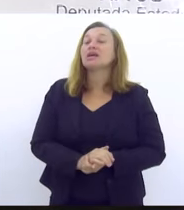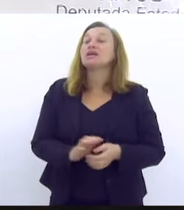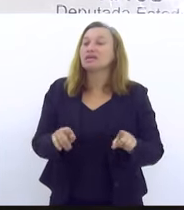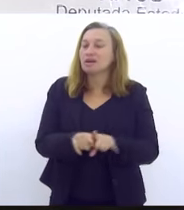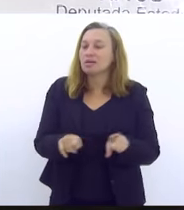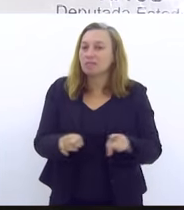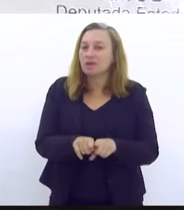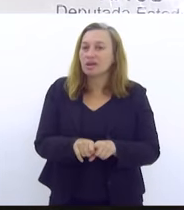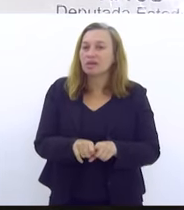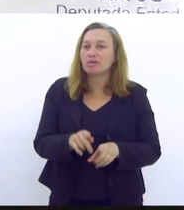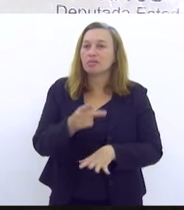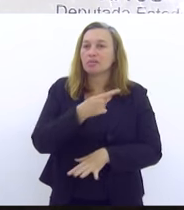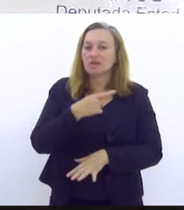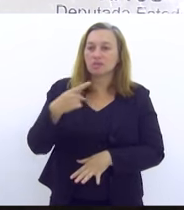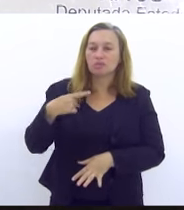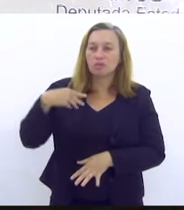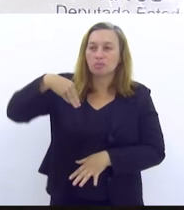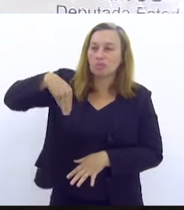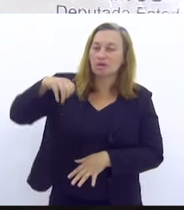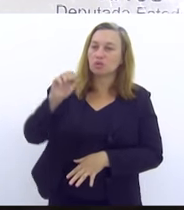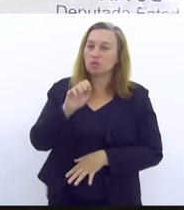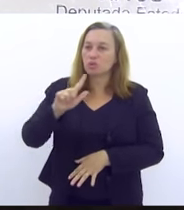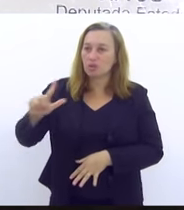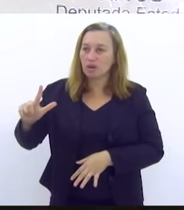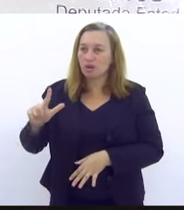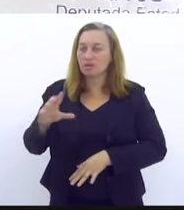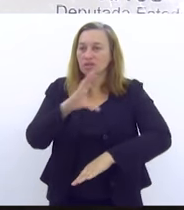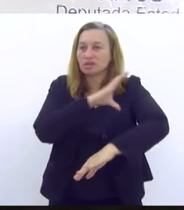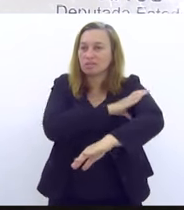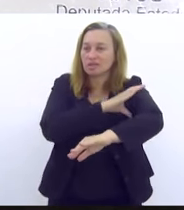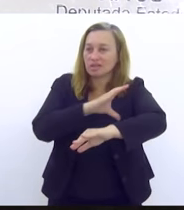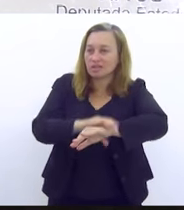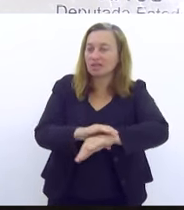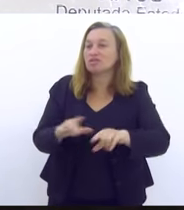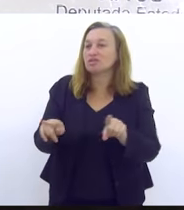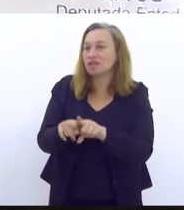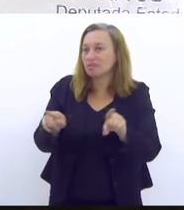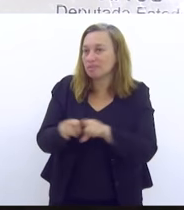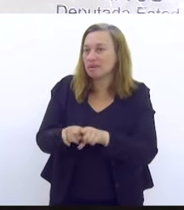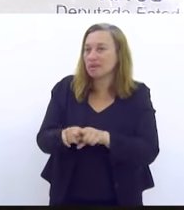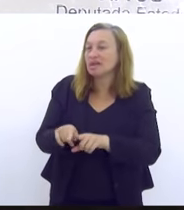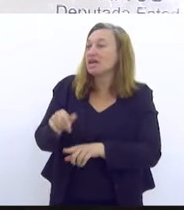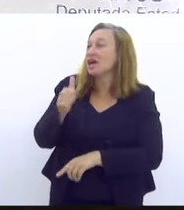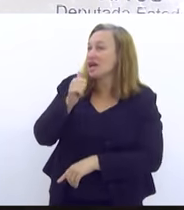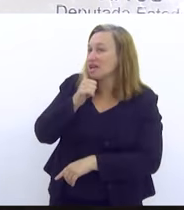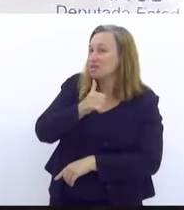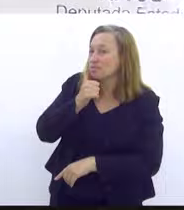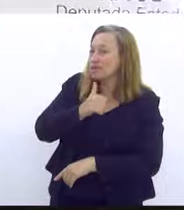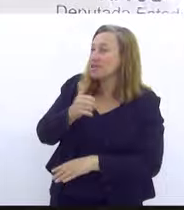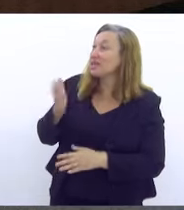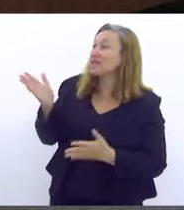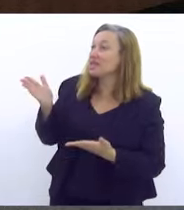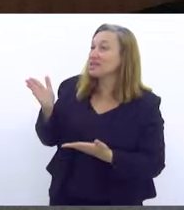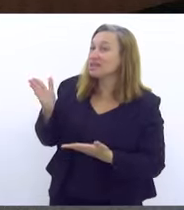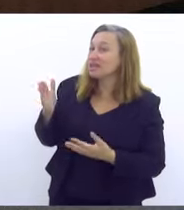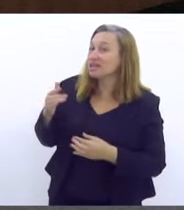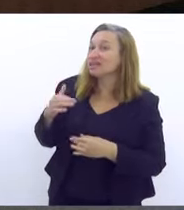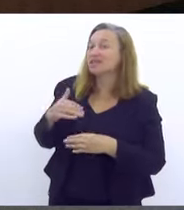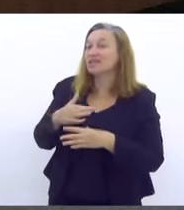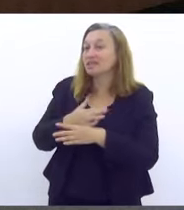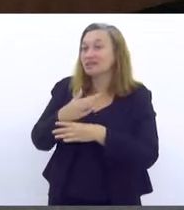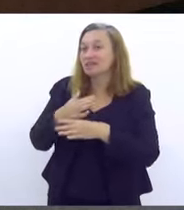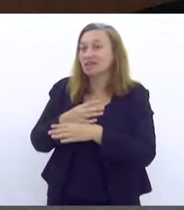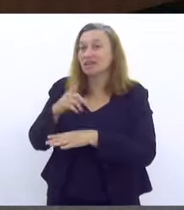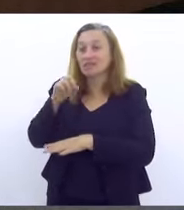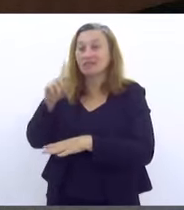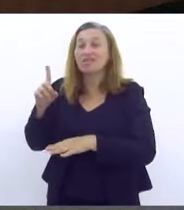Ribeiro, que é da Igreja Assembleia de Deus, Cidade Nova. Cadê as meninas da Assembleia de Deus, Cidade Nova, dos campos? Isso, espalhado